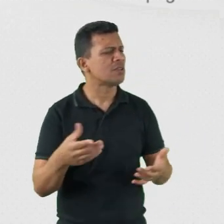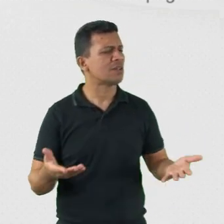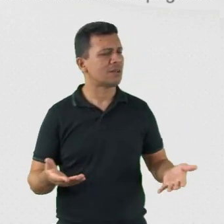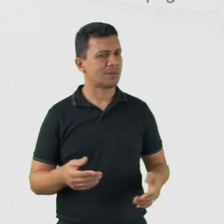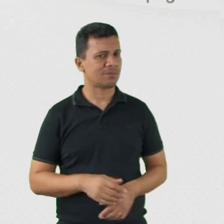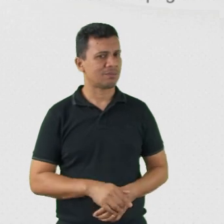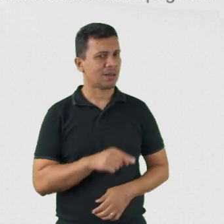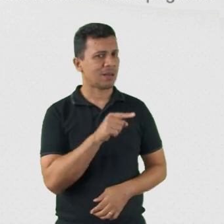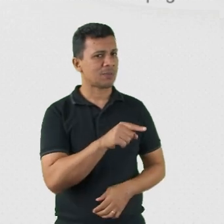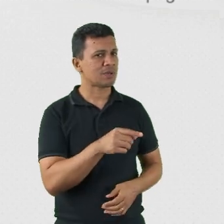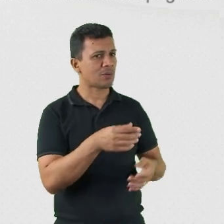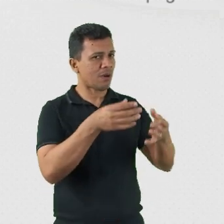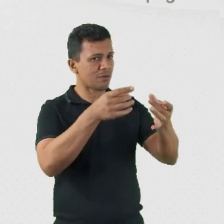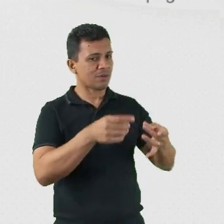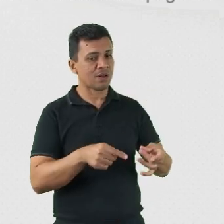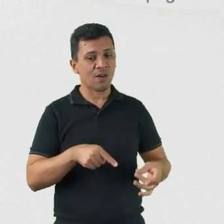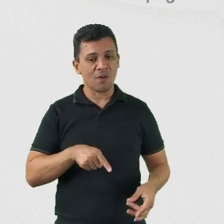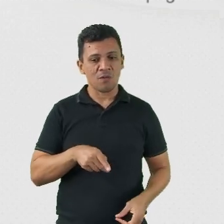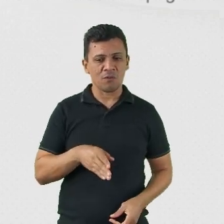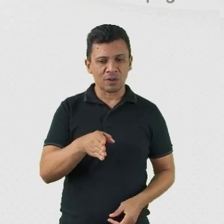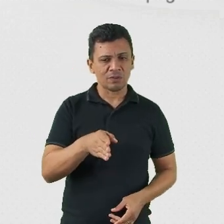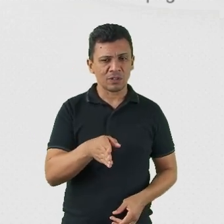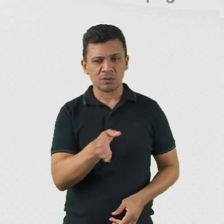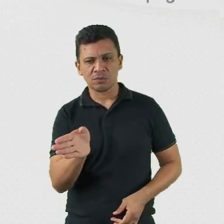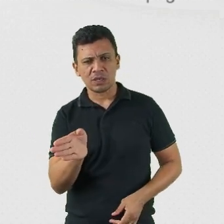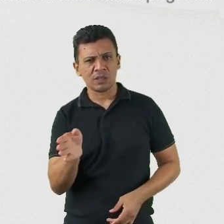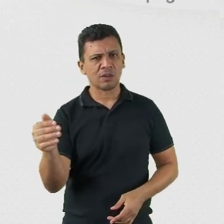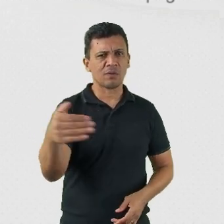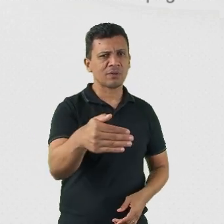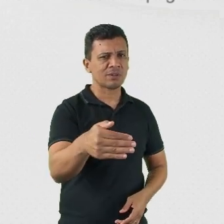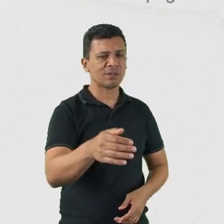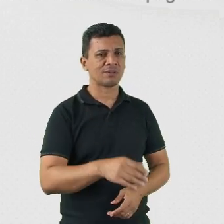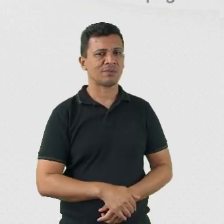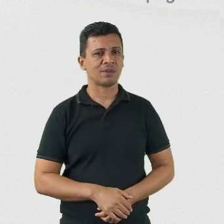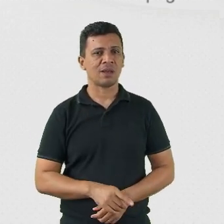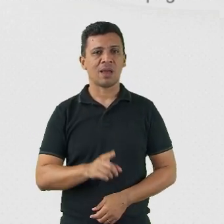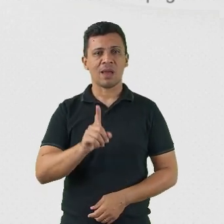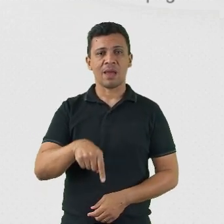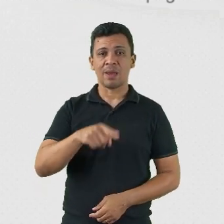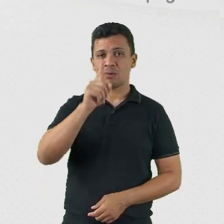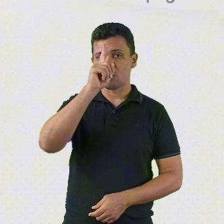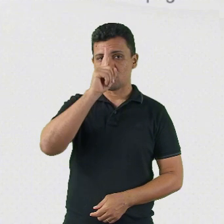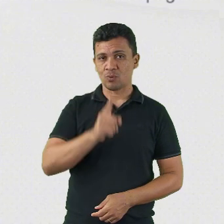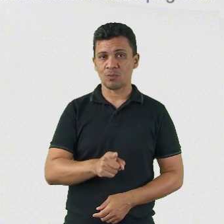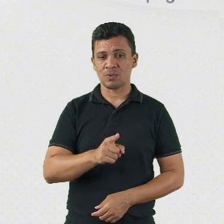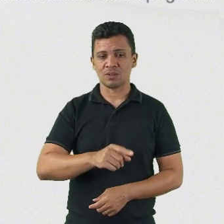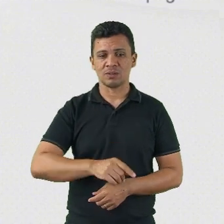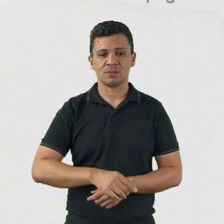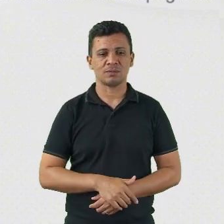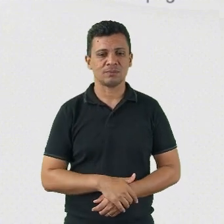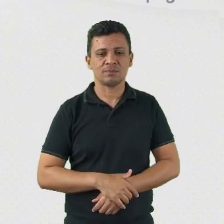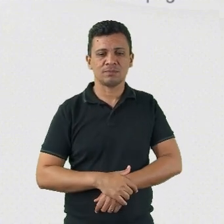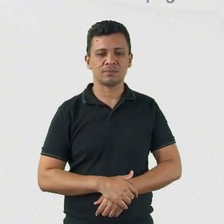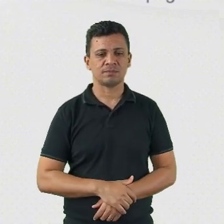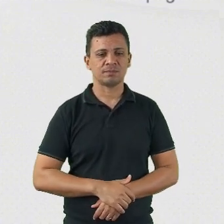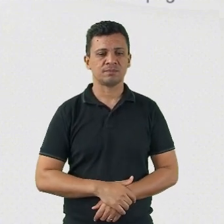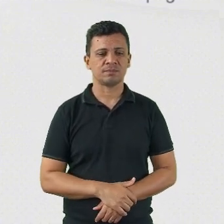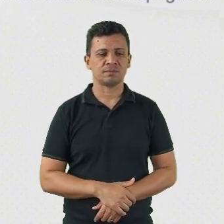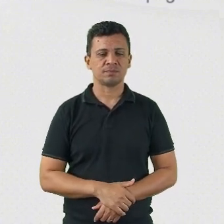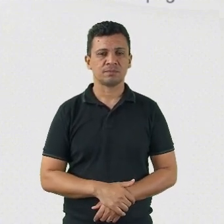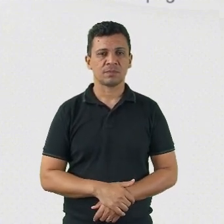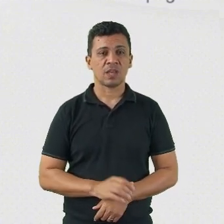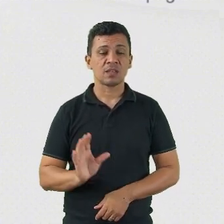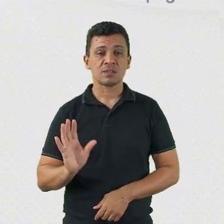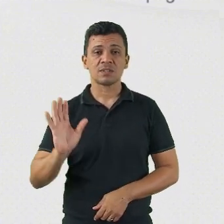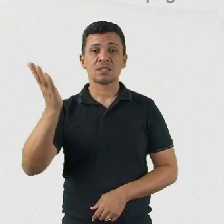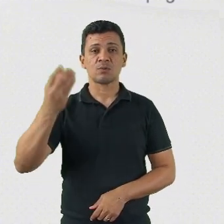E aí a pessoa segue em frente, vira, tal. Então, esses são os comandos. In real life situations, em